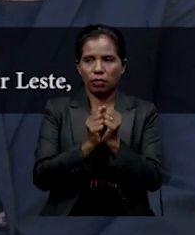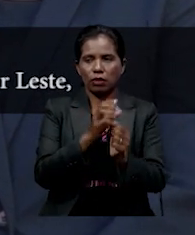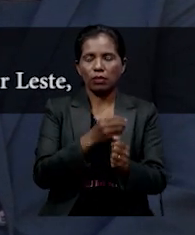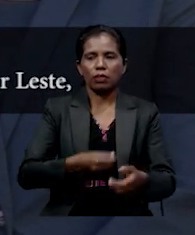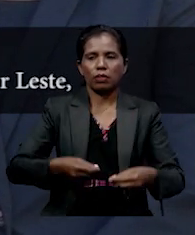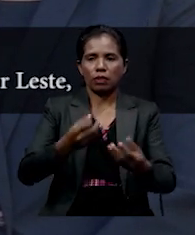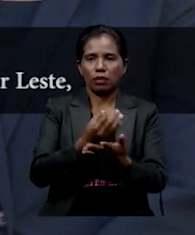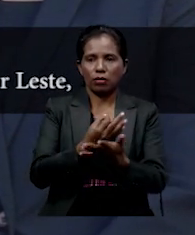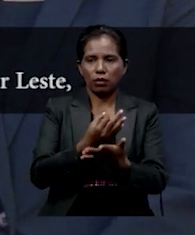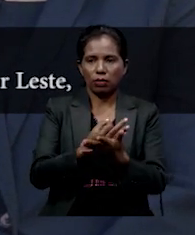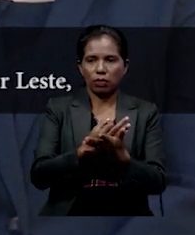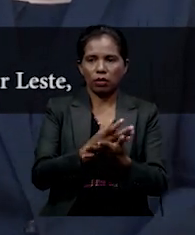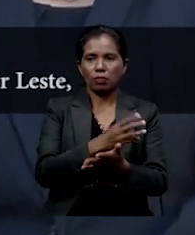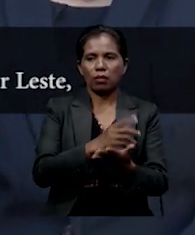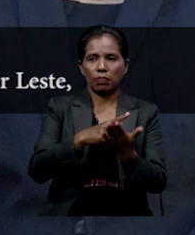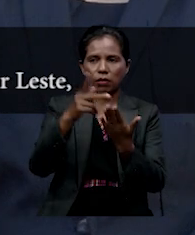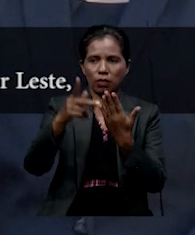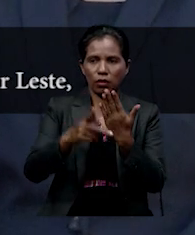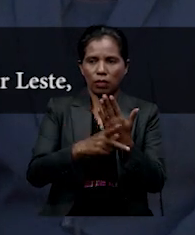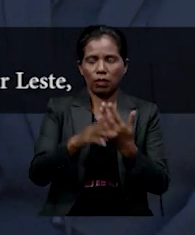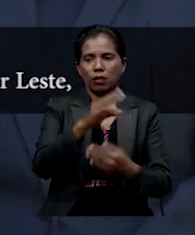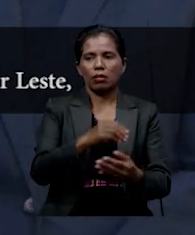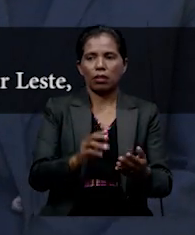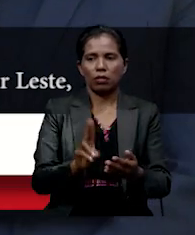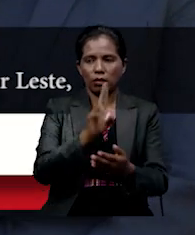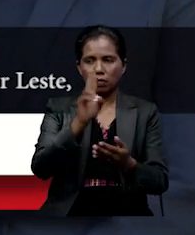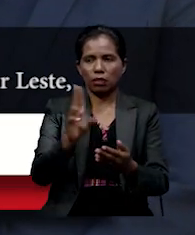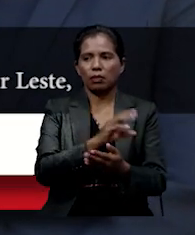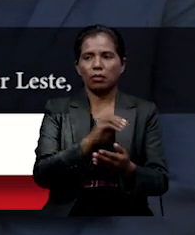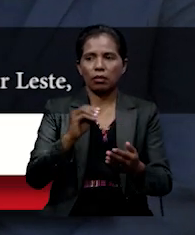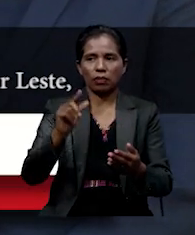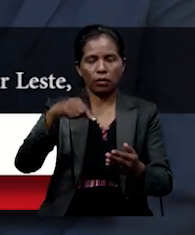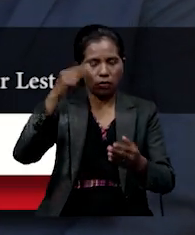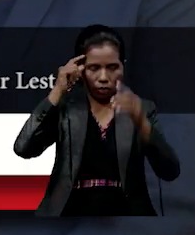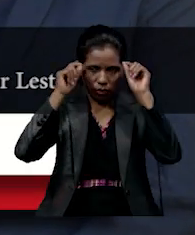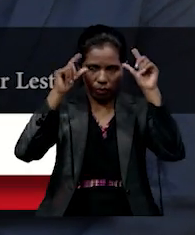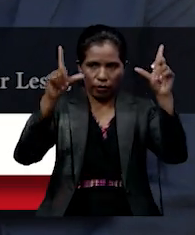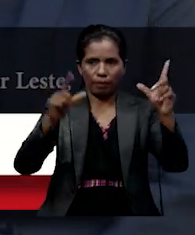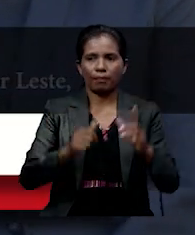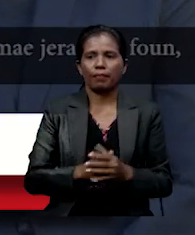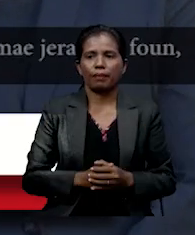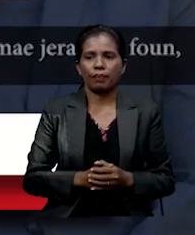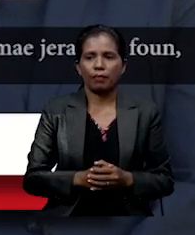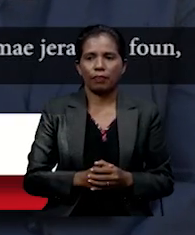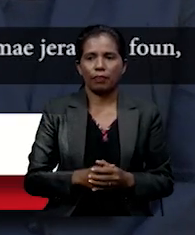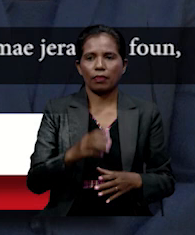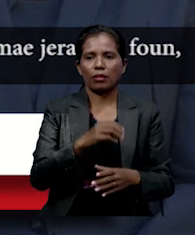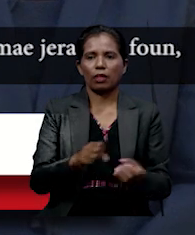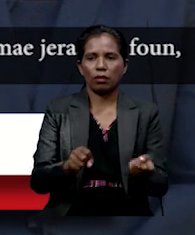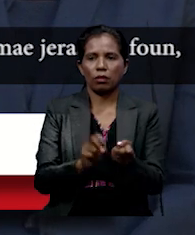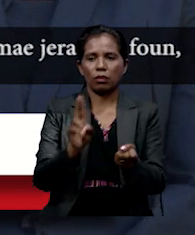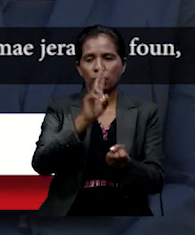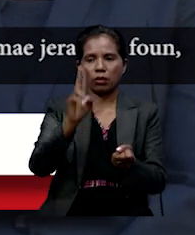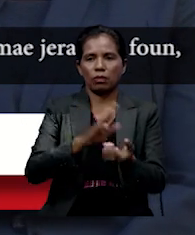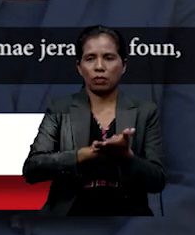support to co-finance programs managed and delivered by the government of Timor-Leste. The funds will be used to support payments